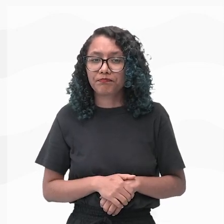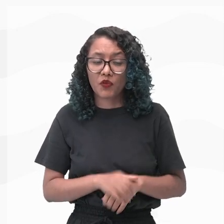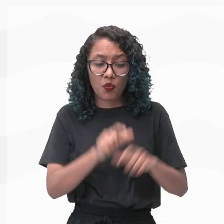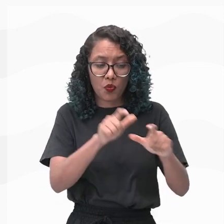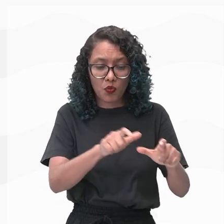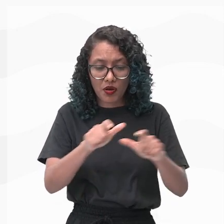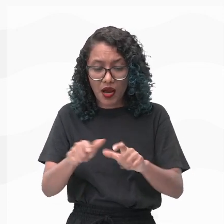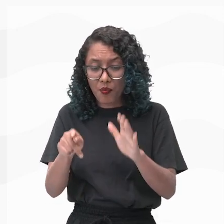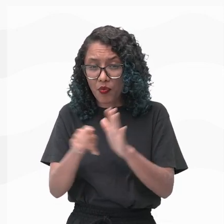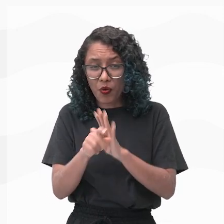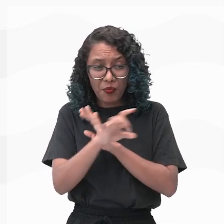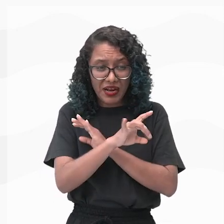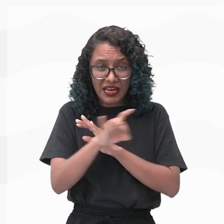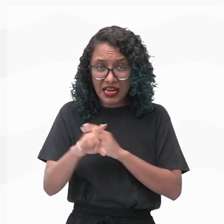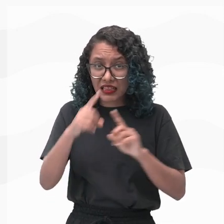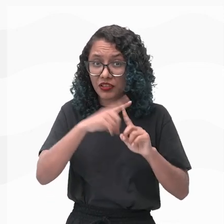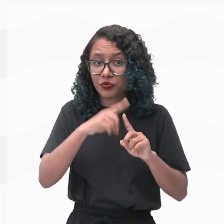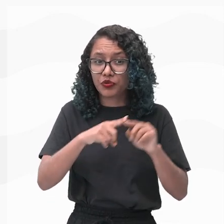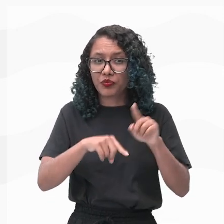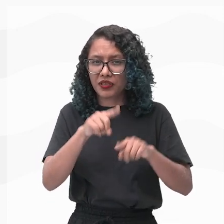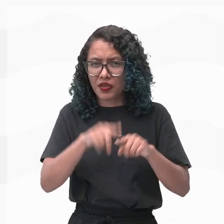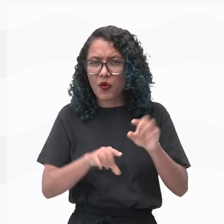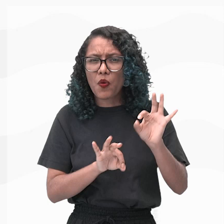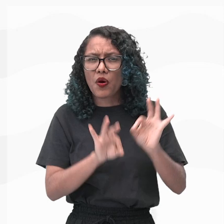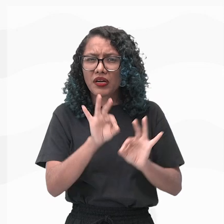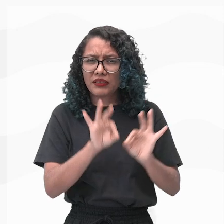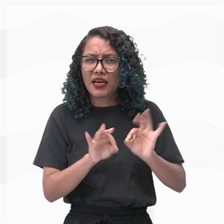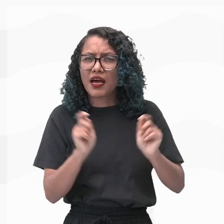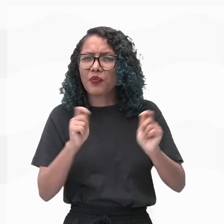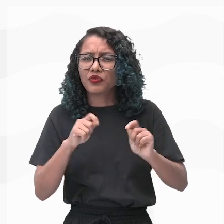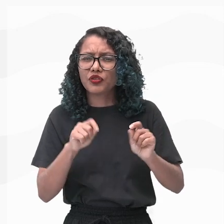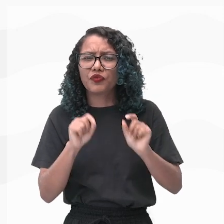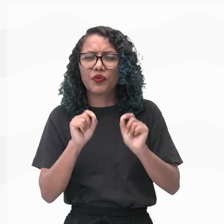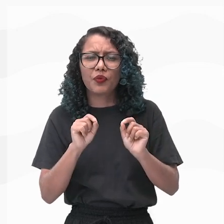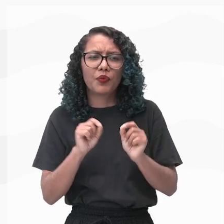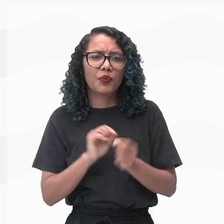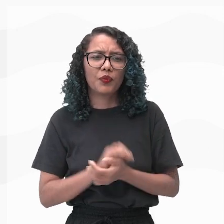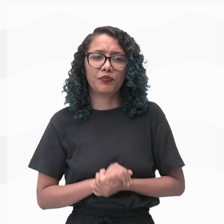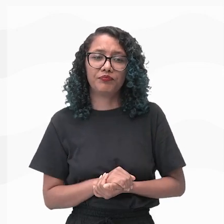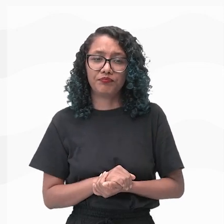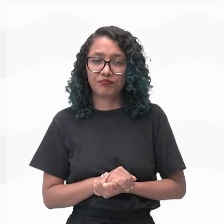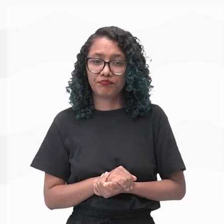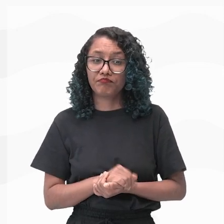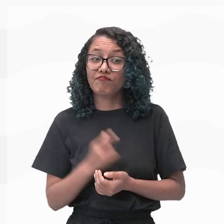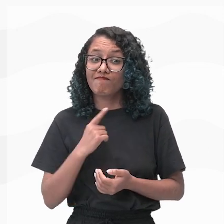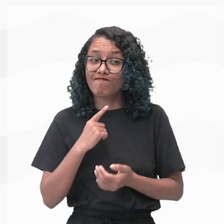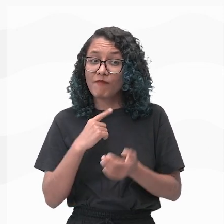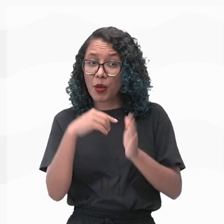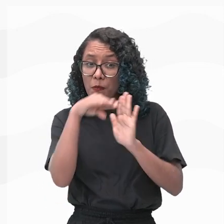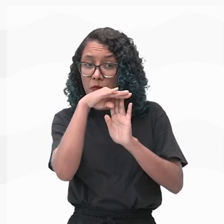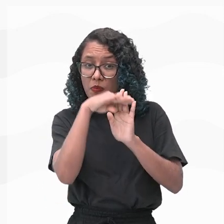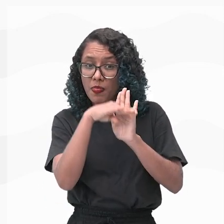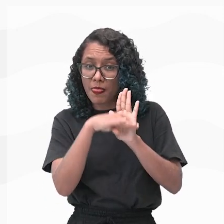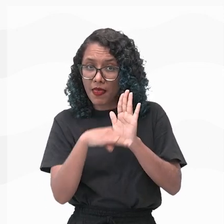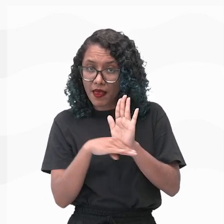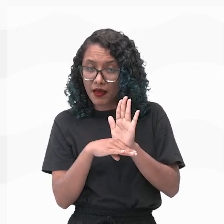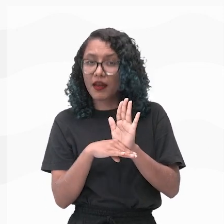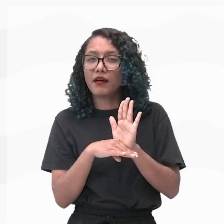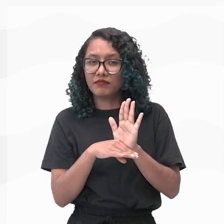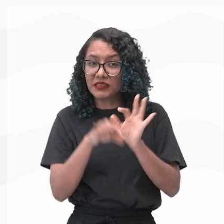Essa organização permite a implementação de medidas específicas de